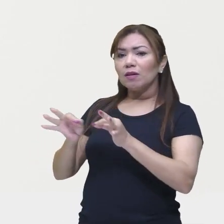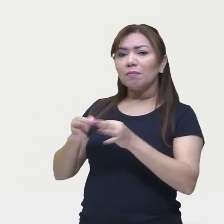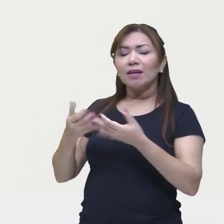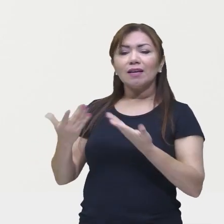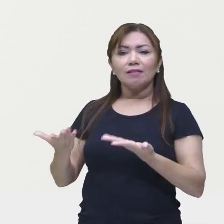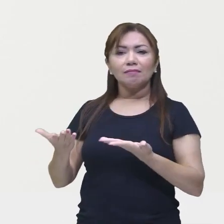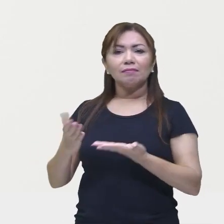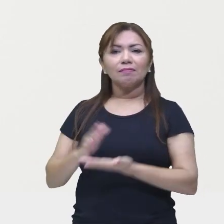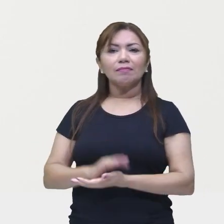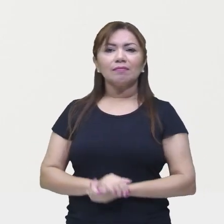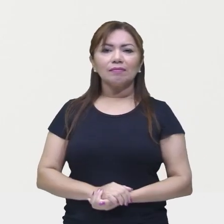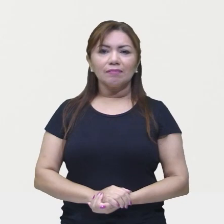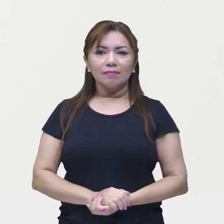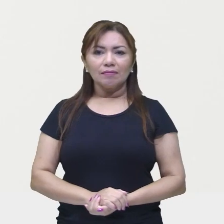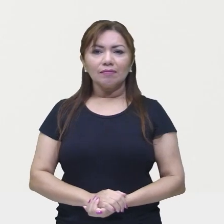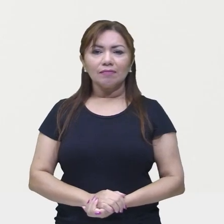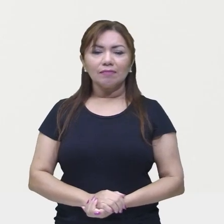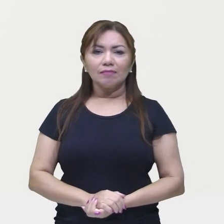receita.